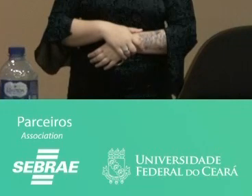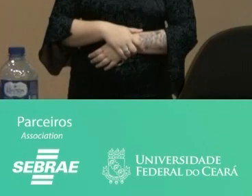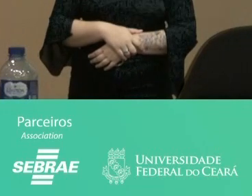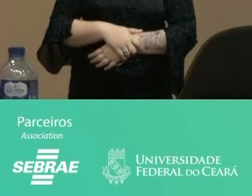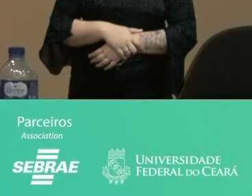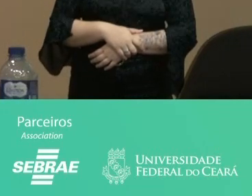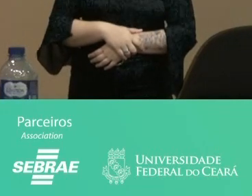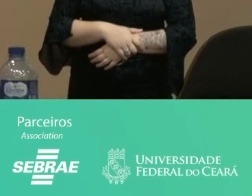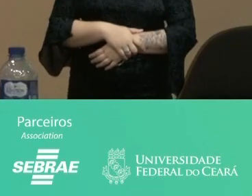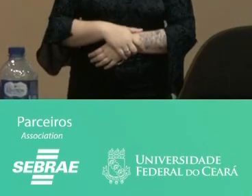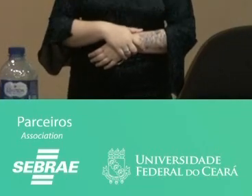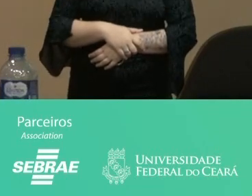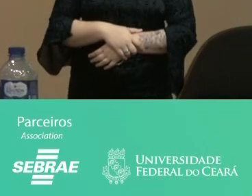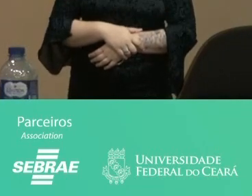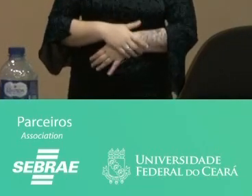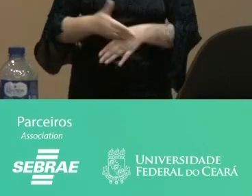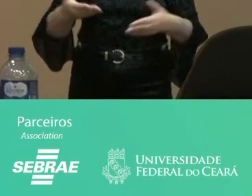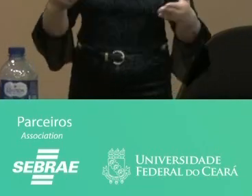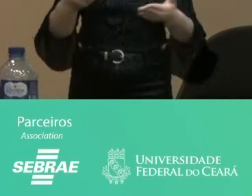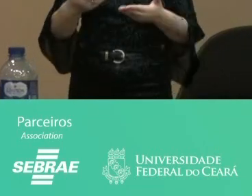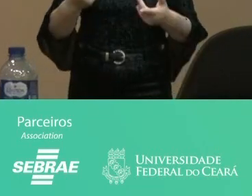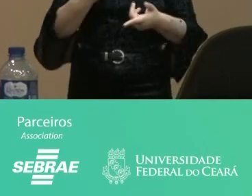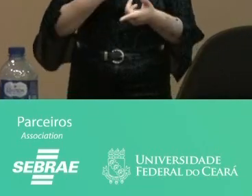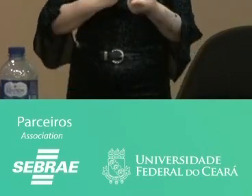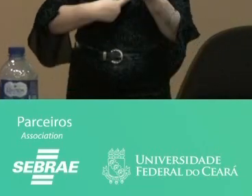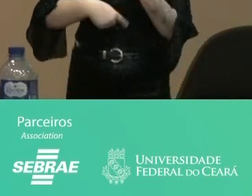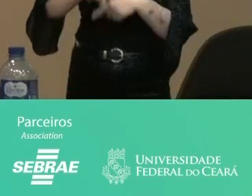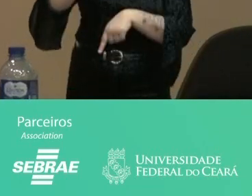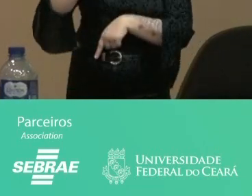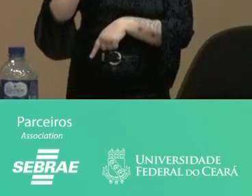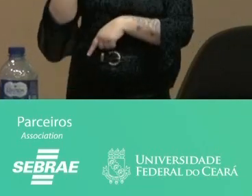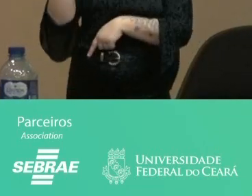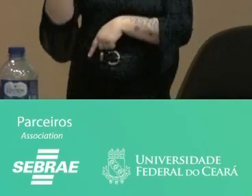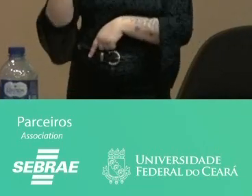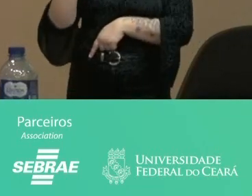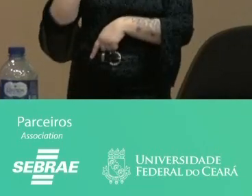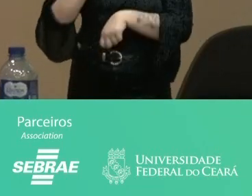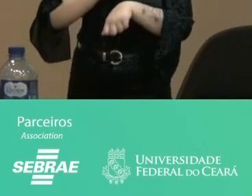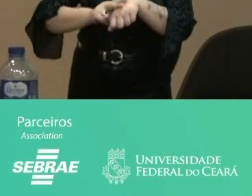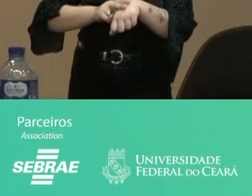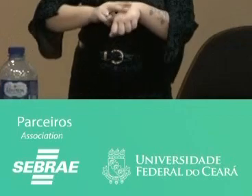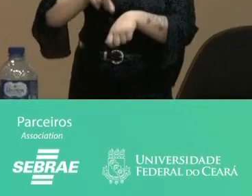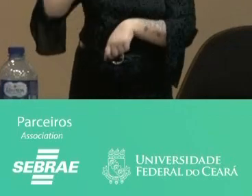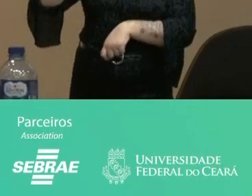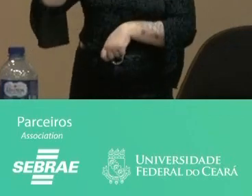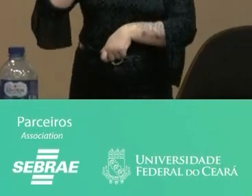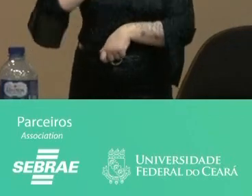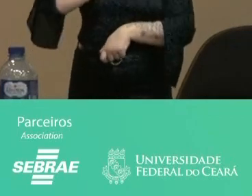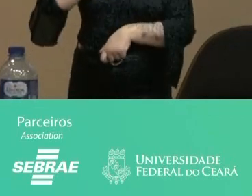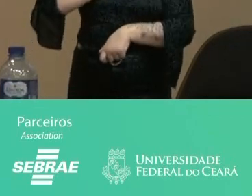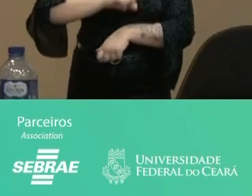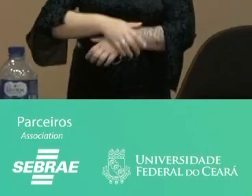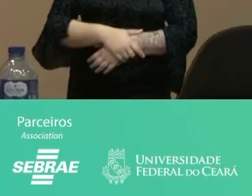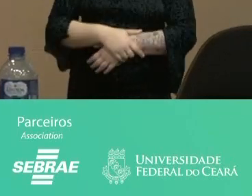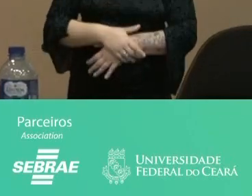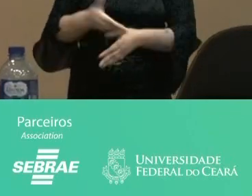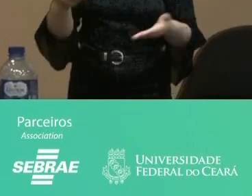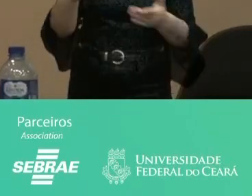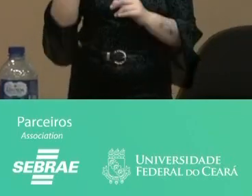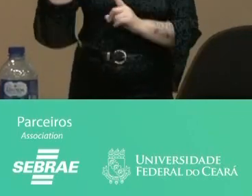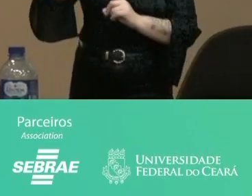the topic is evolução do hidrogênio verde nos evolution of green Estados hydrogen in Unidos. the US. Nossa palestrante, Our speaker conheçam agora, por